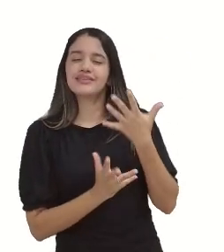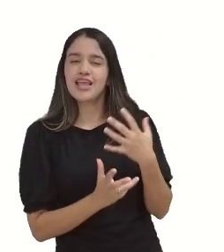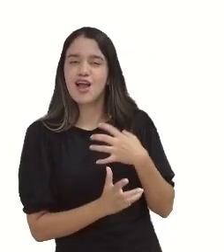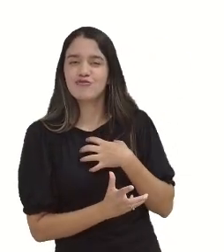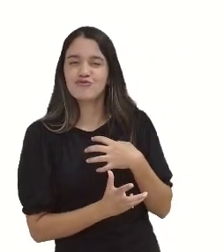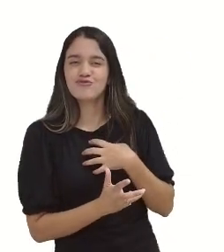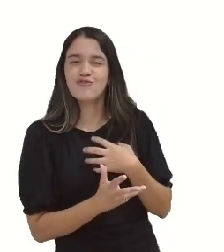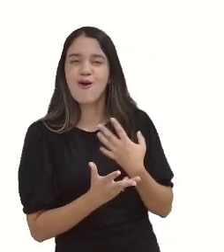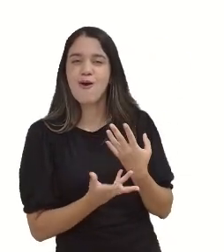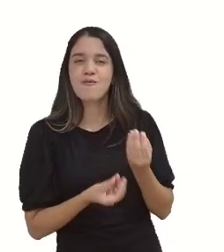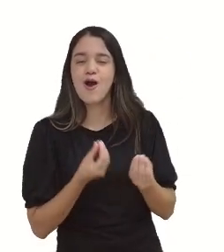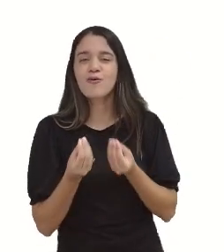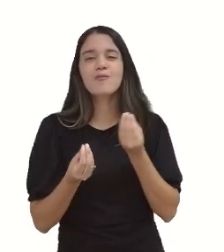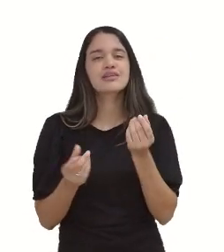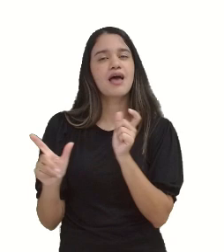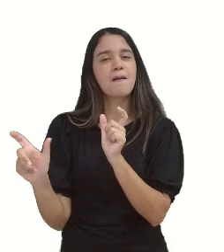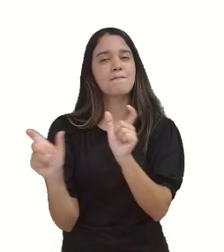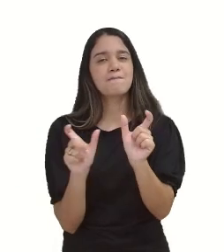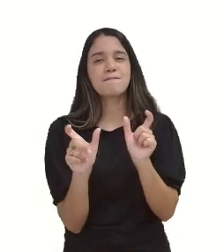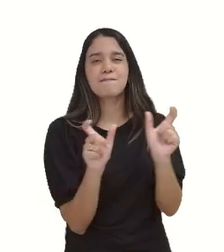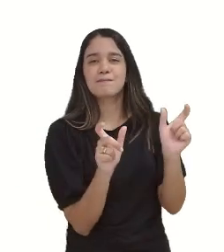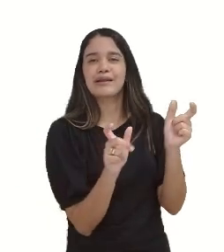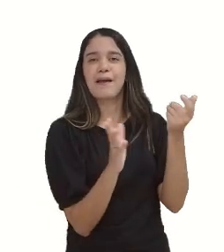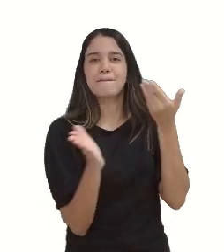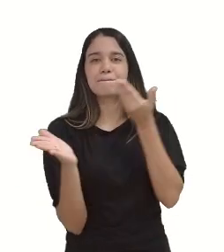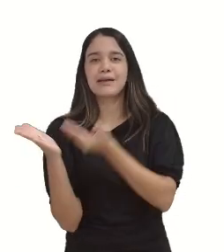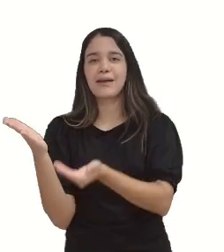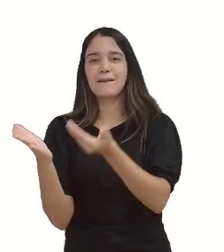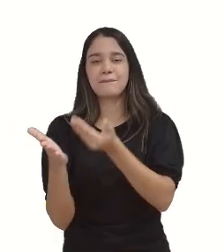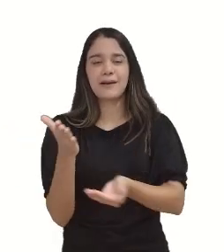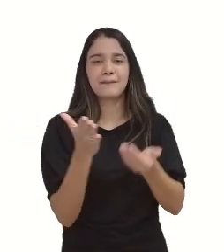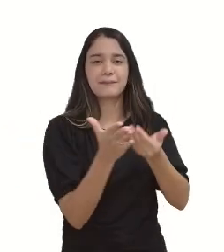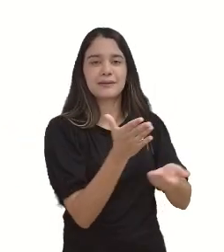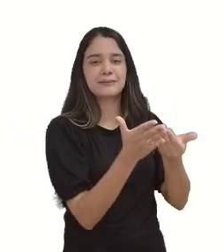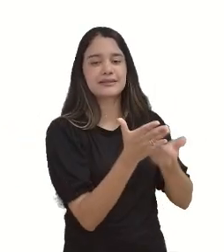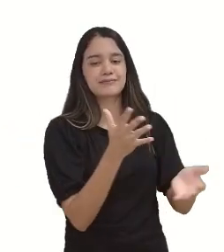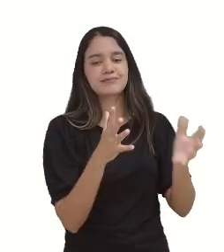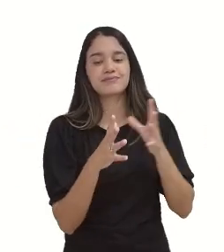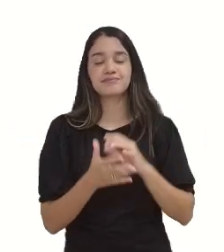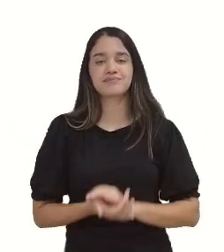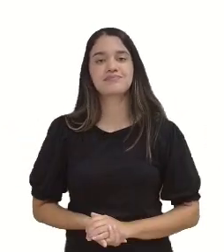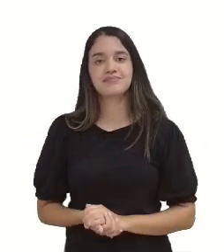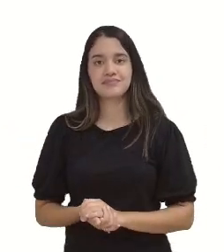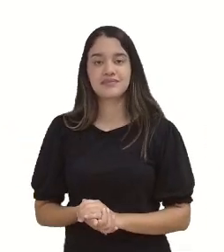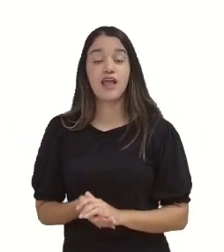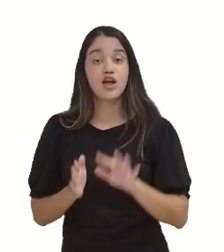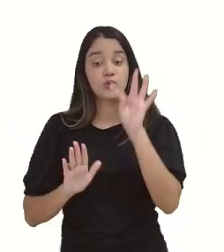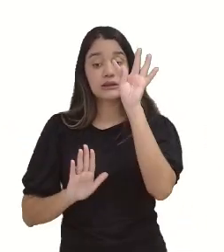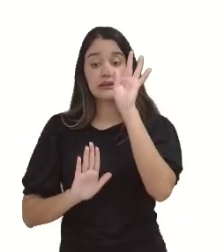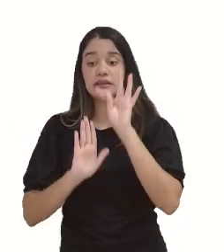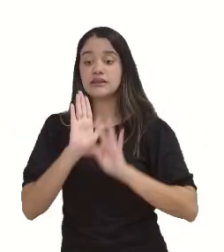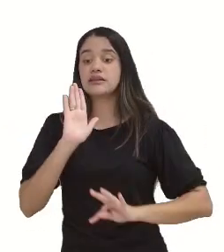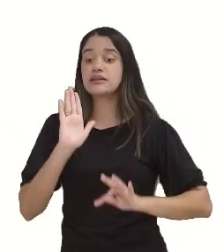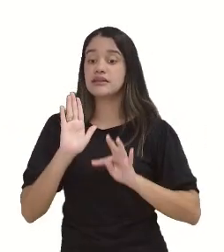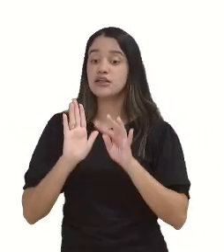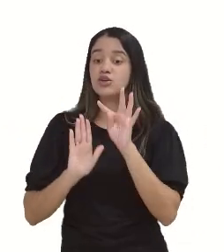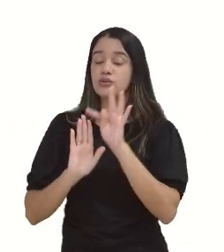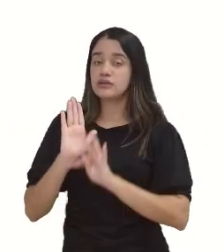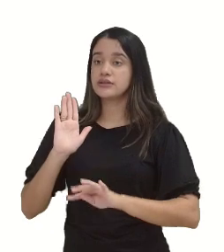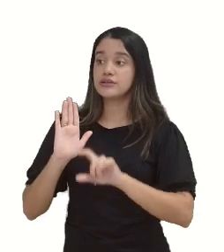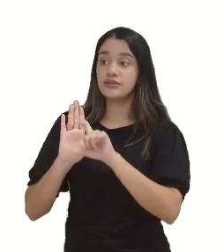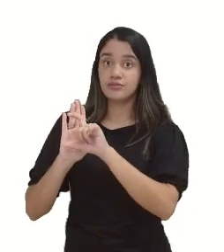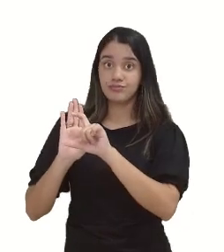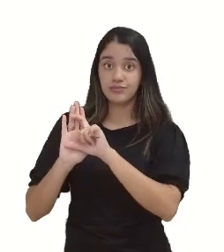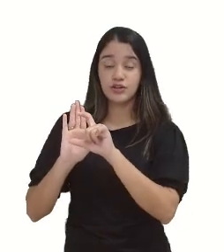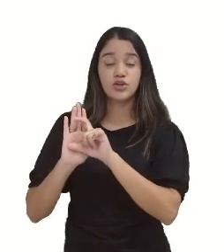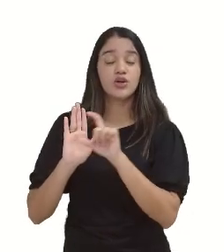não deixar as palavras se perderem. Trecho extraído de Bartolomeu Campos Queiroz,